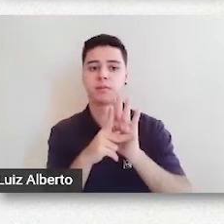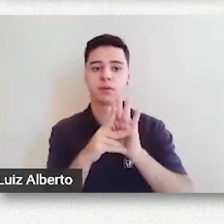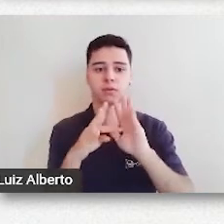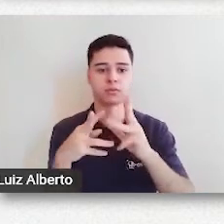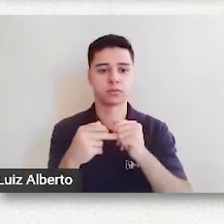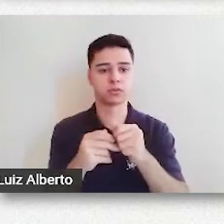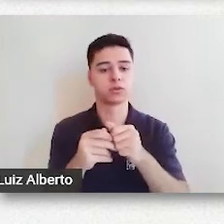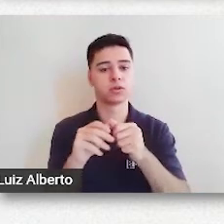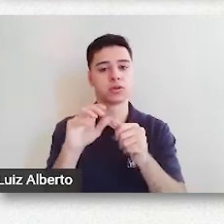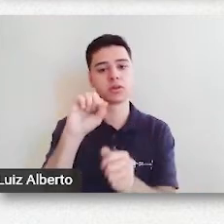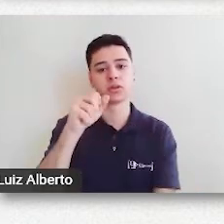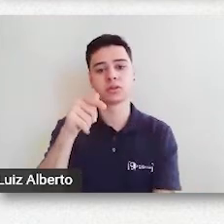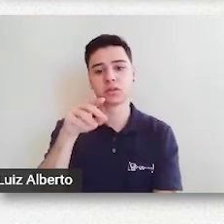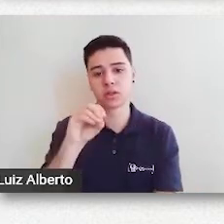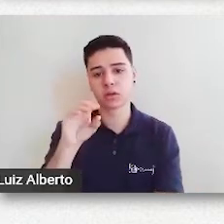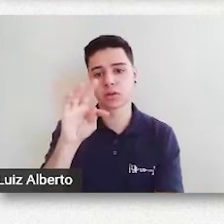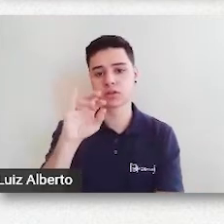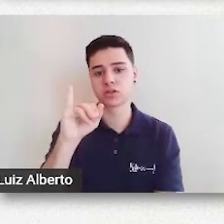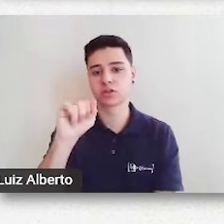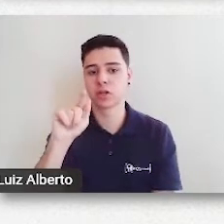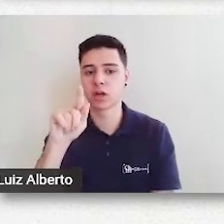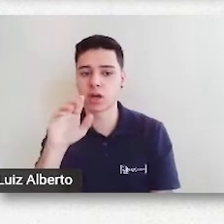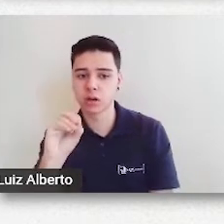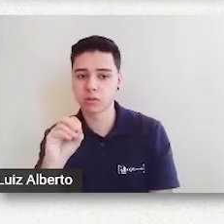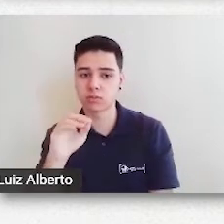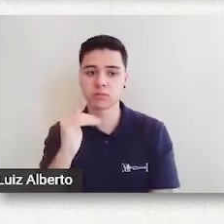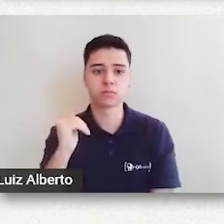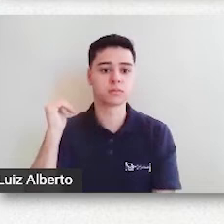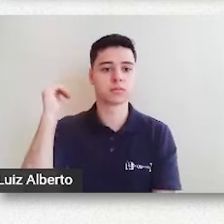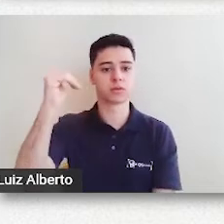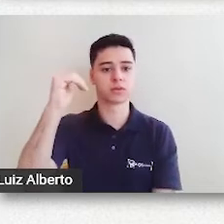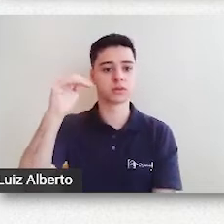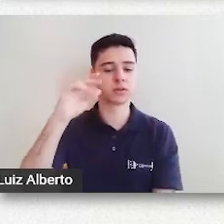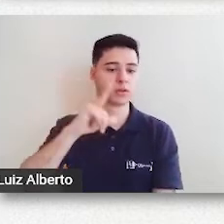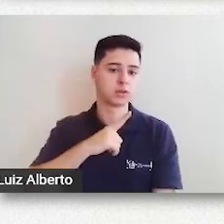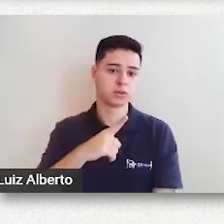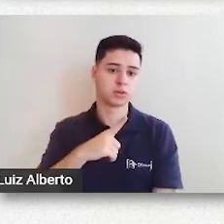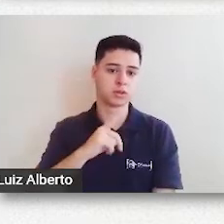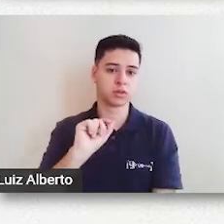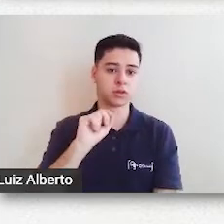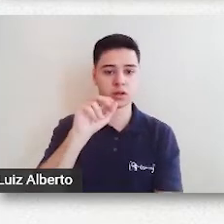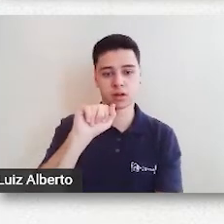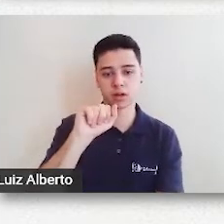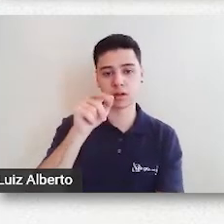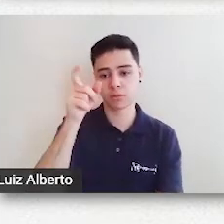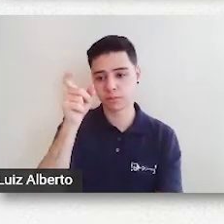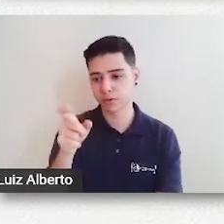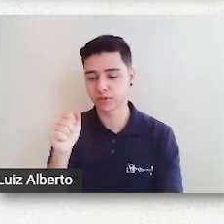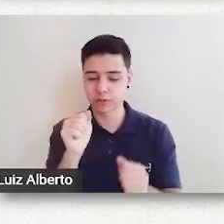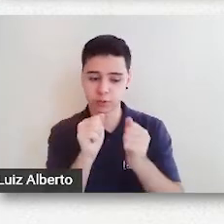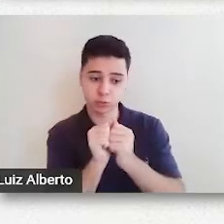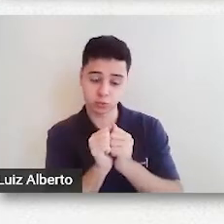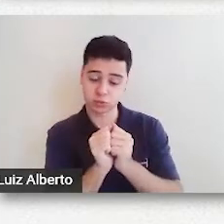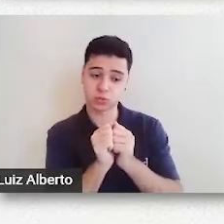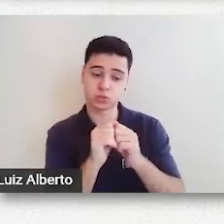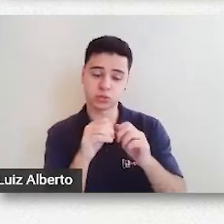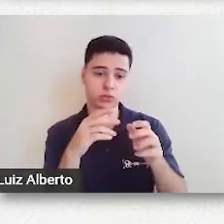Maior, né, que teria sido um apóstolo, né, de Jesus, que teria